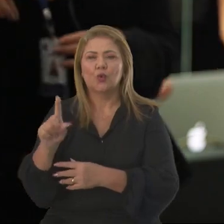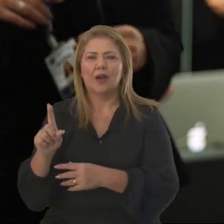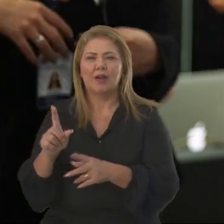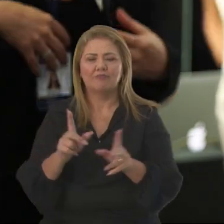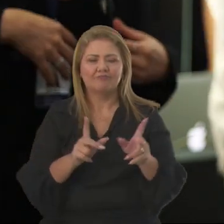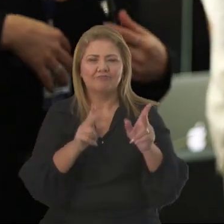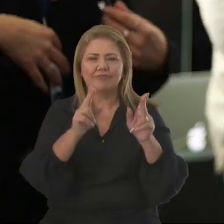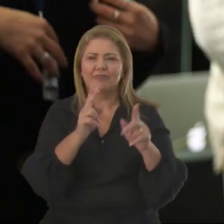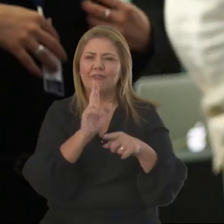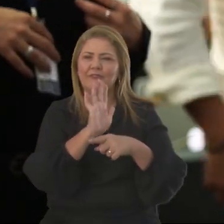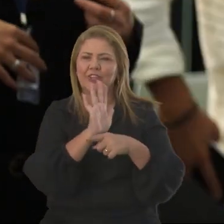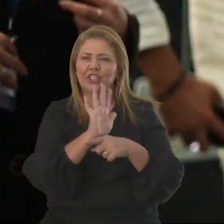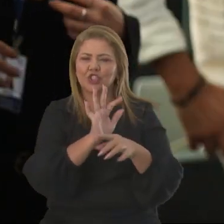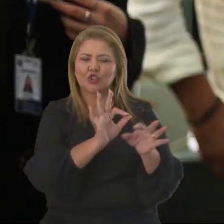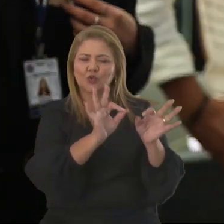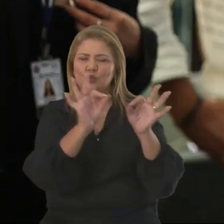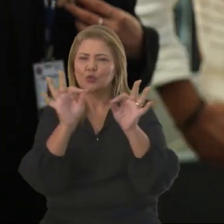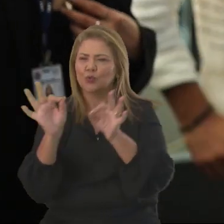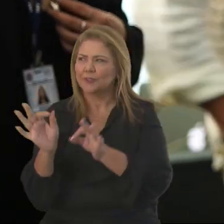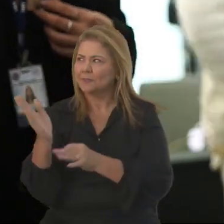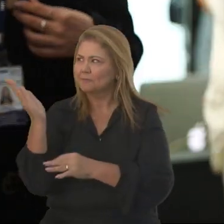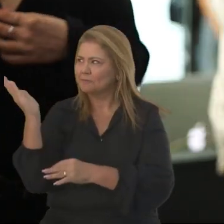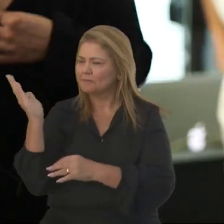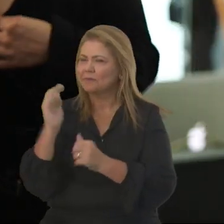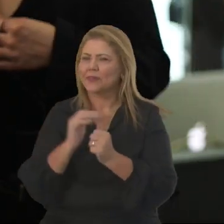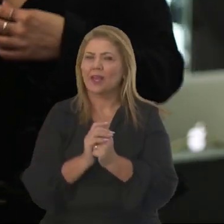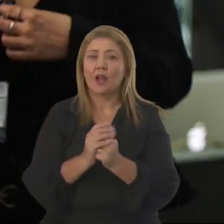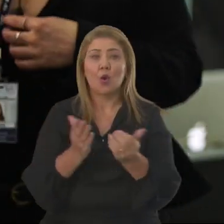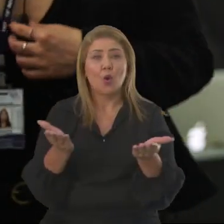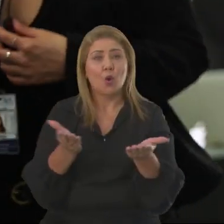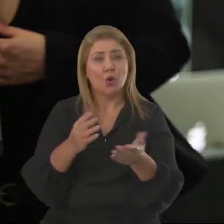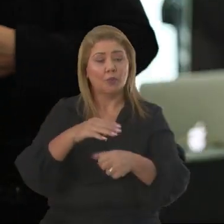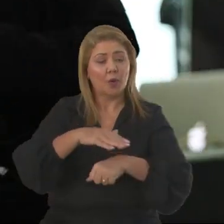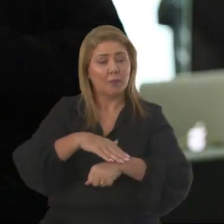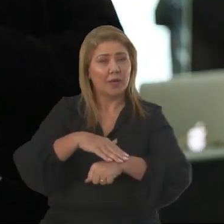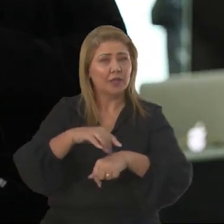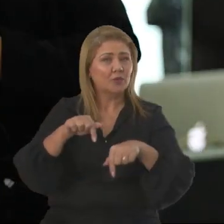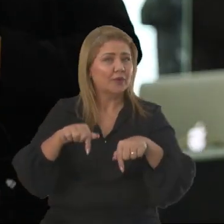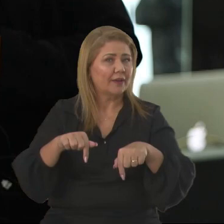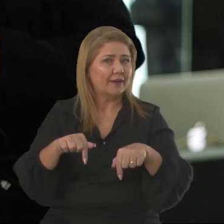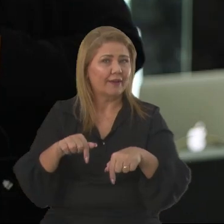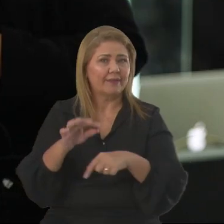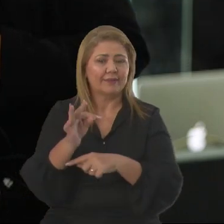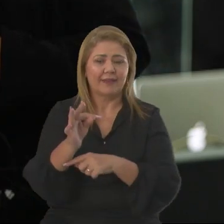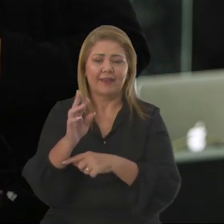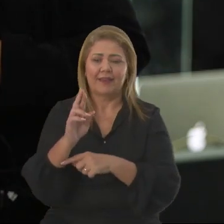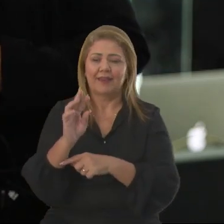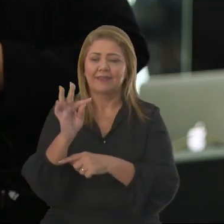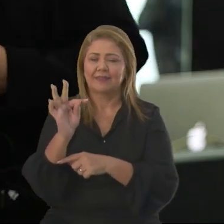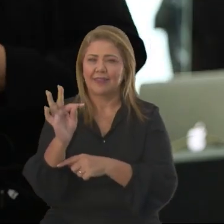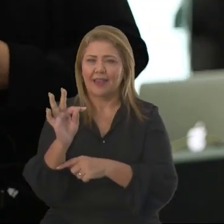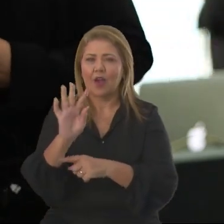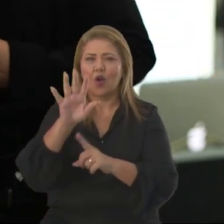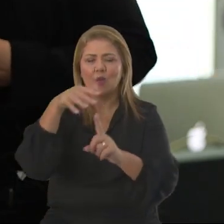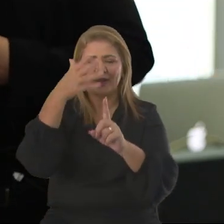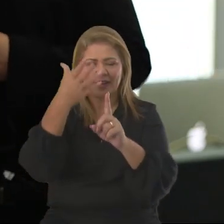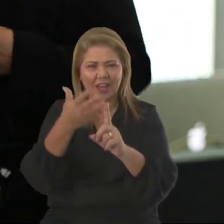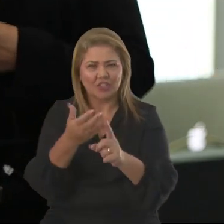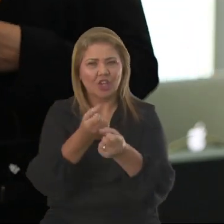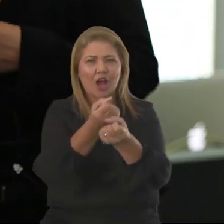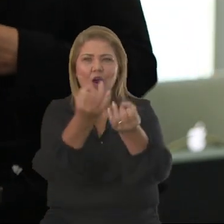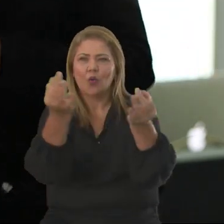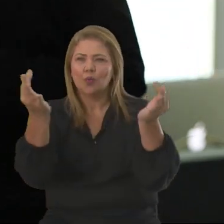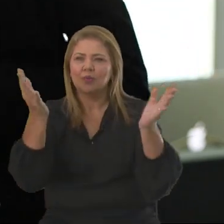montagem. Neste momento, o TRT da 18ª Região prestará homenagem a algumas mulheres